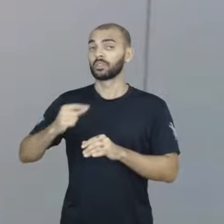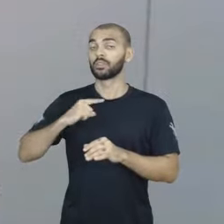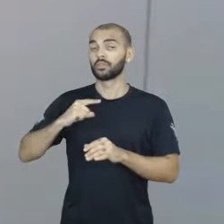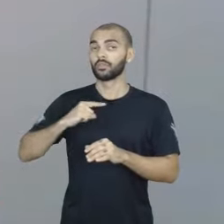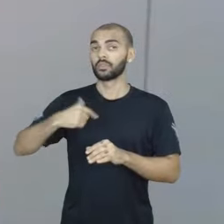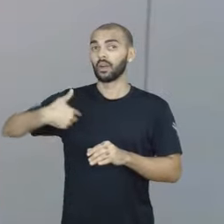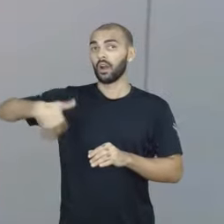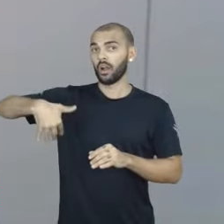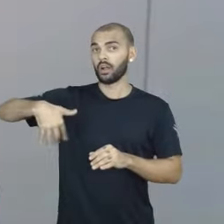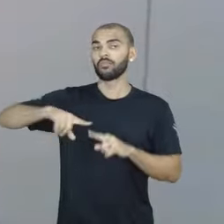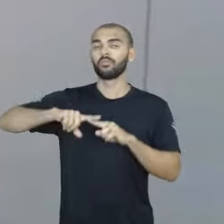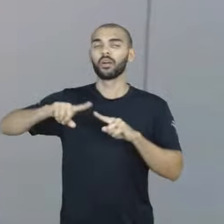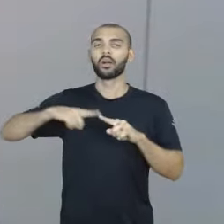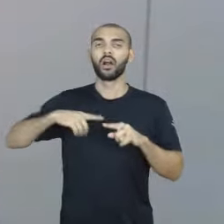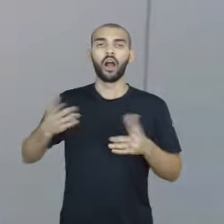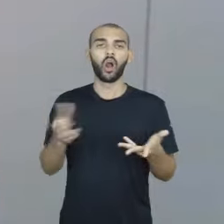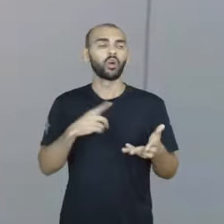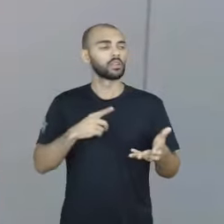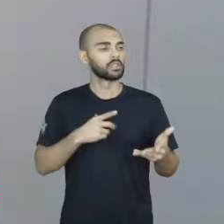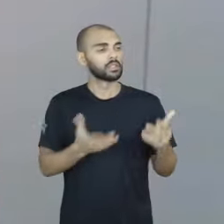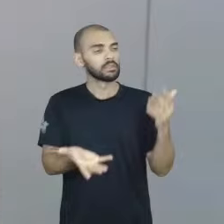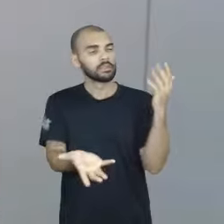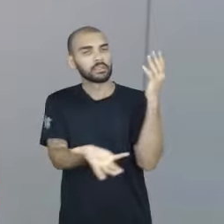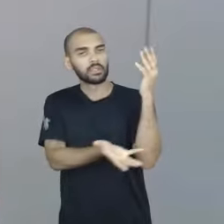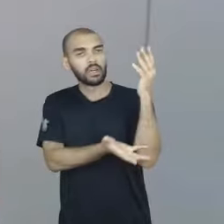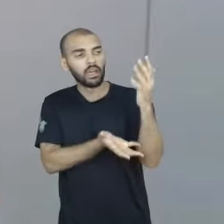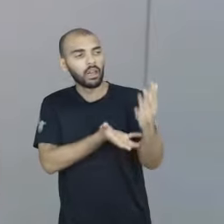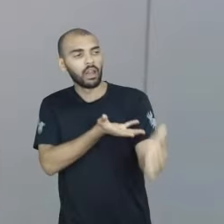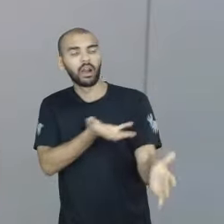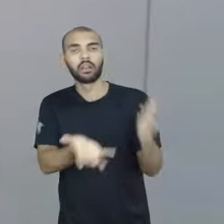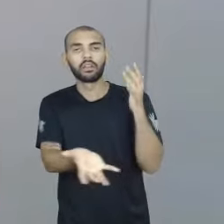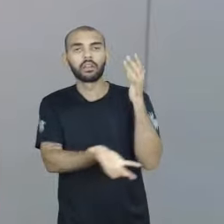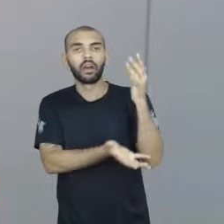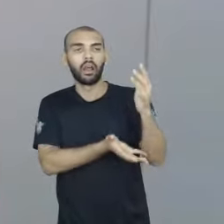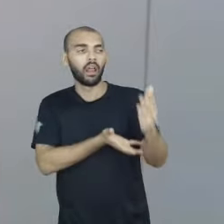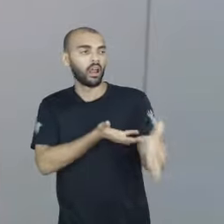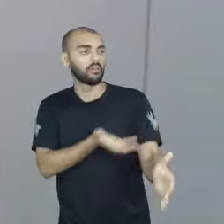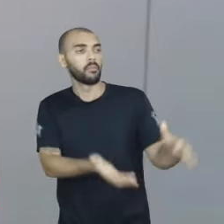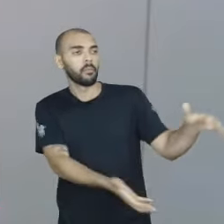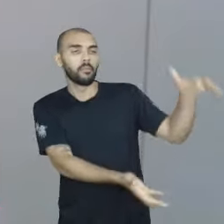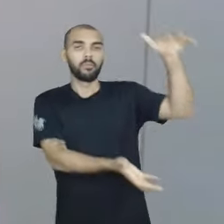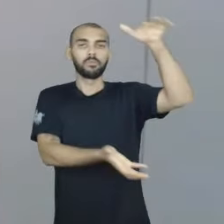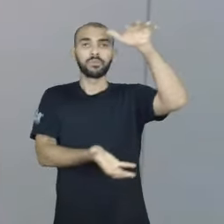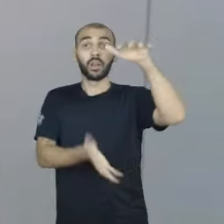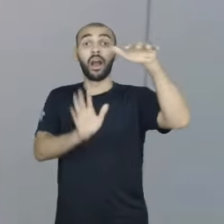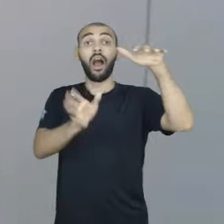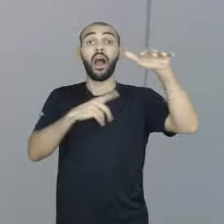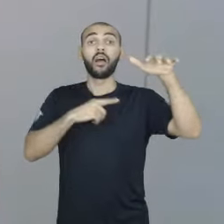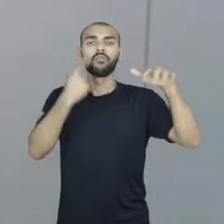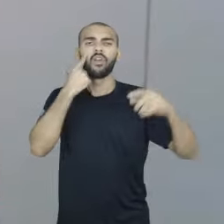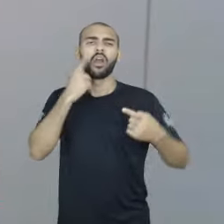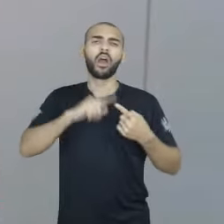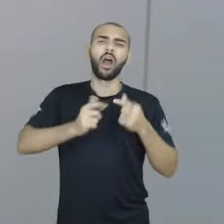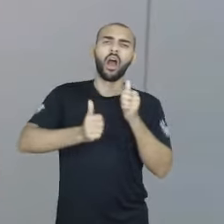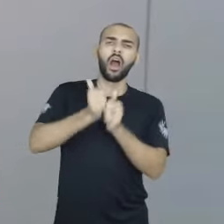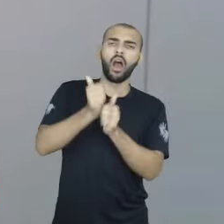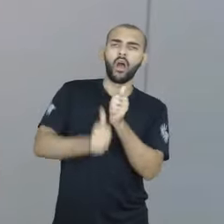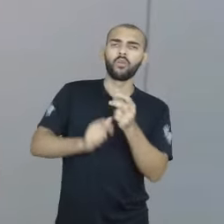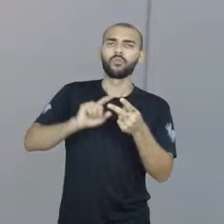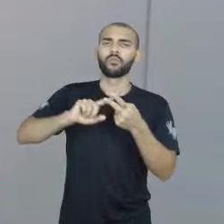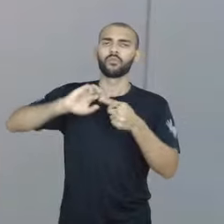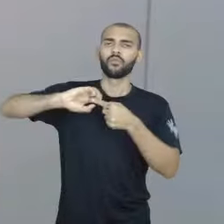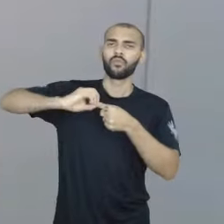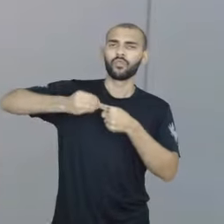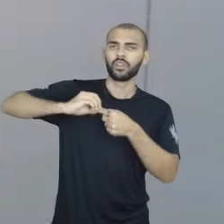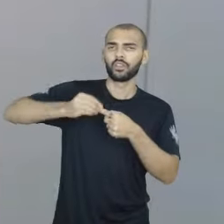já estão sendo colhidas, o preço desses produtos, como arroz, como feijão, já começou a cair para o produtor e vai